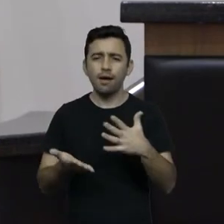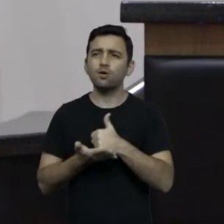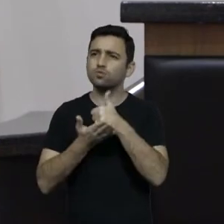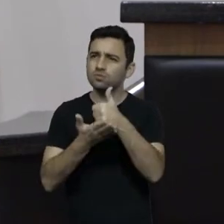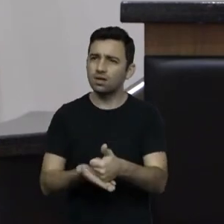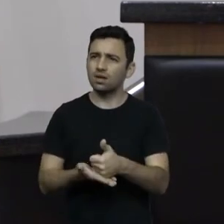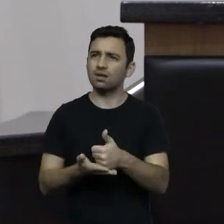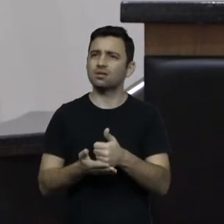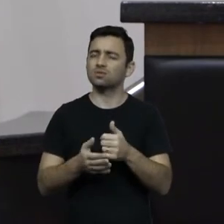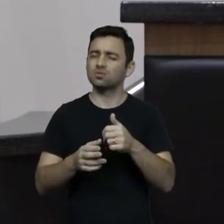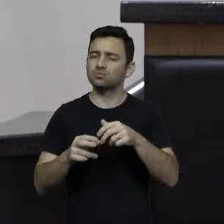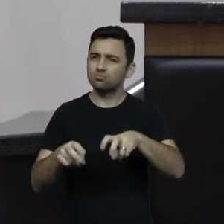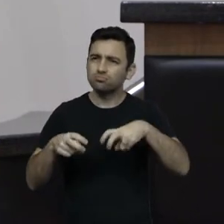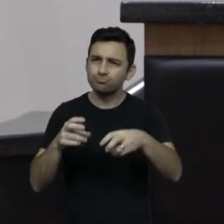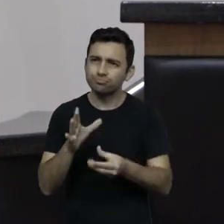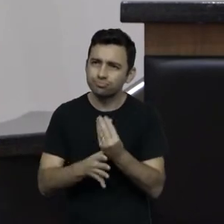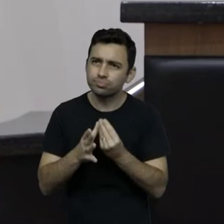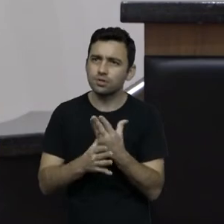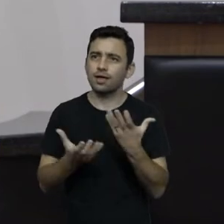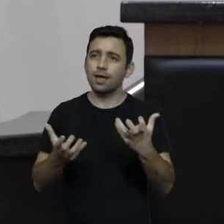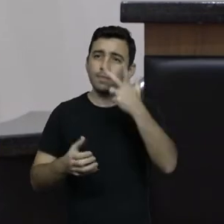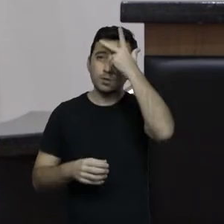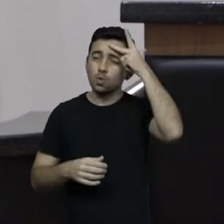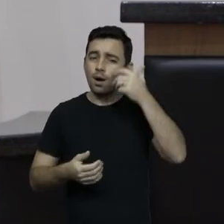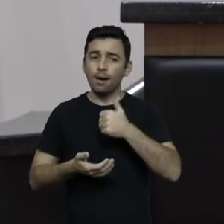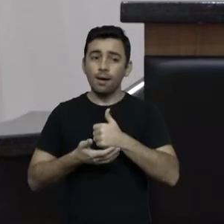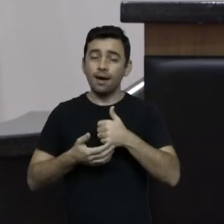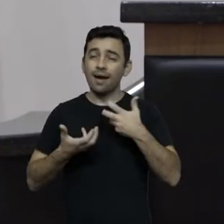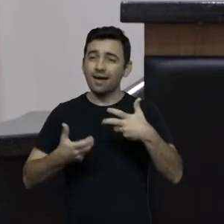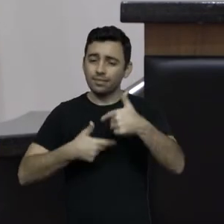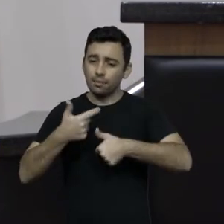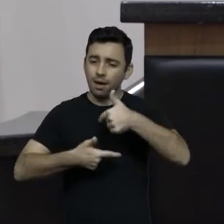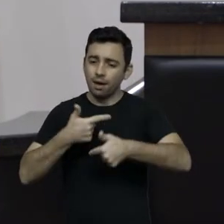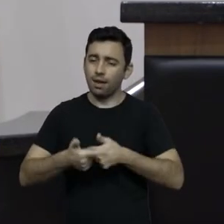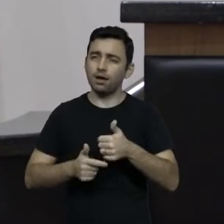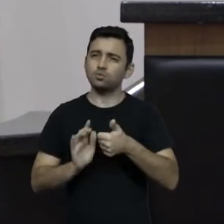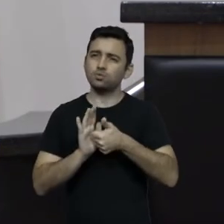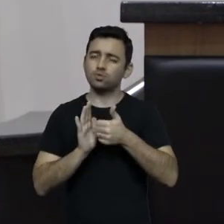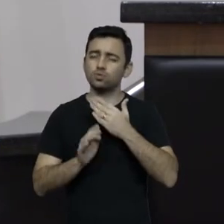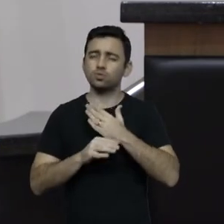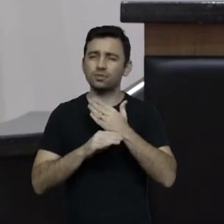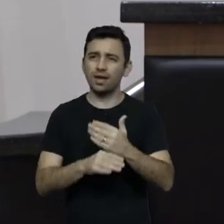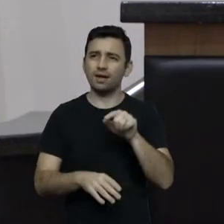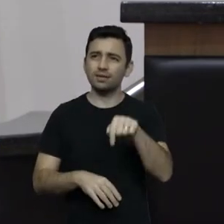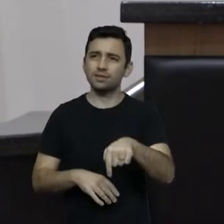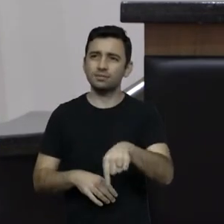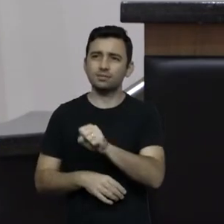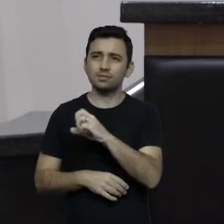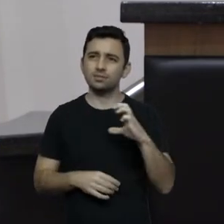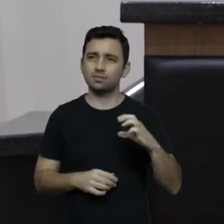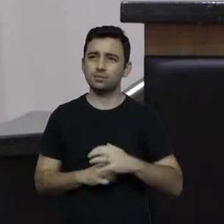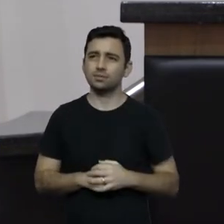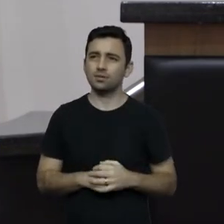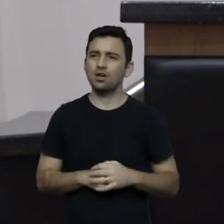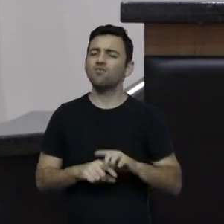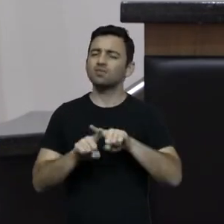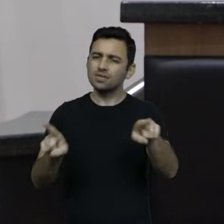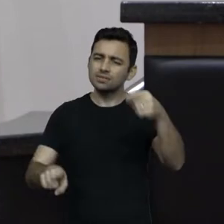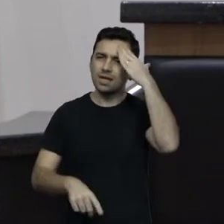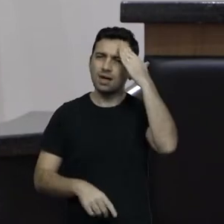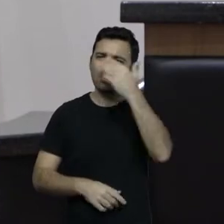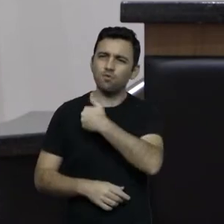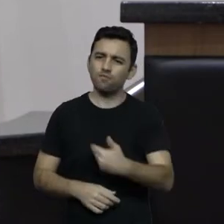produtivo querendo ajudar as pessoas que querem contribuir com o Estado de Santa Catarina e o reino estava todo mundo sabe aqui